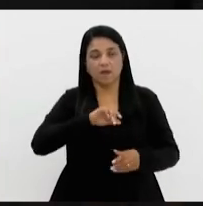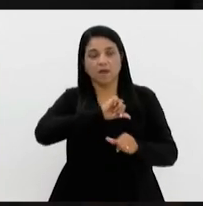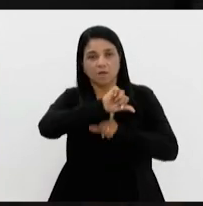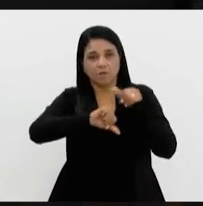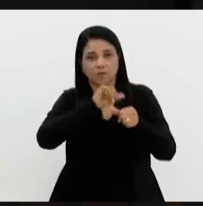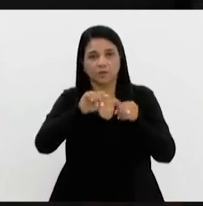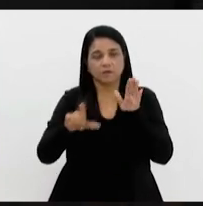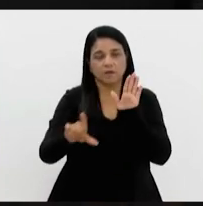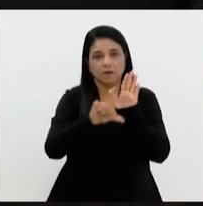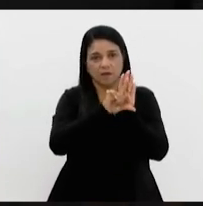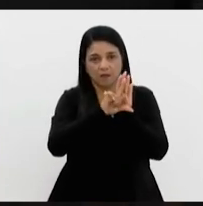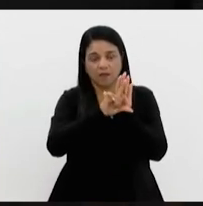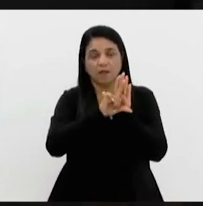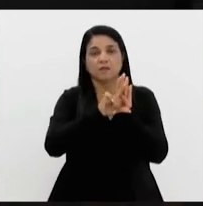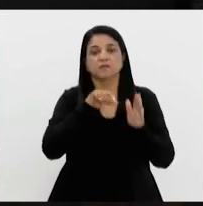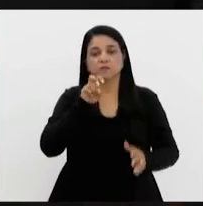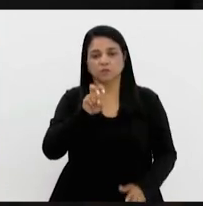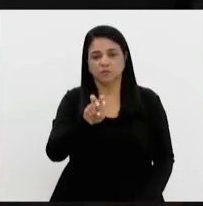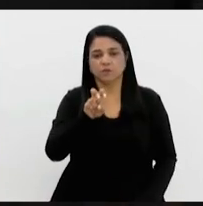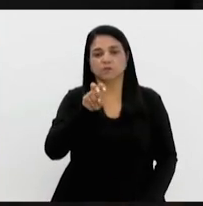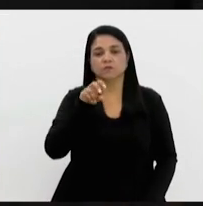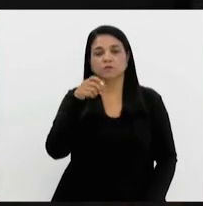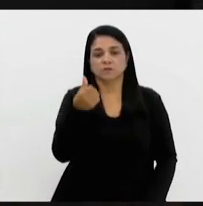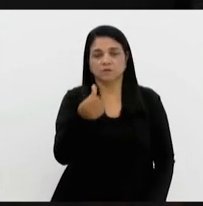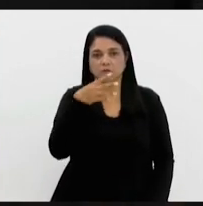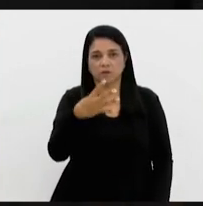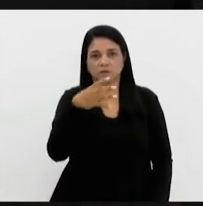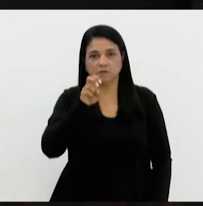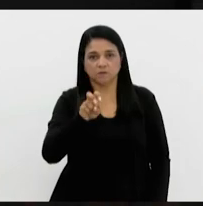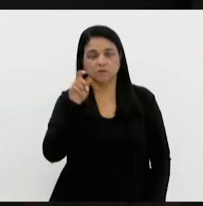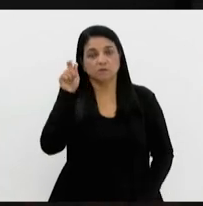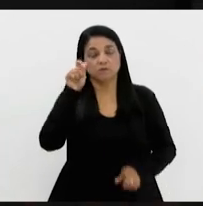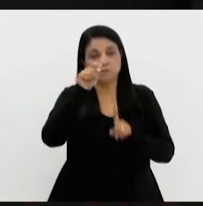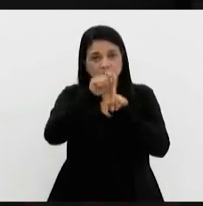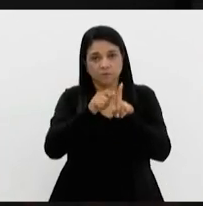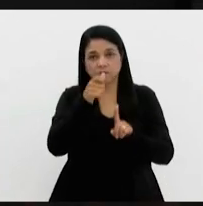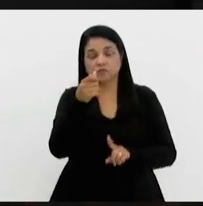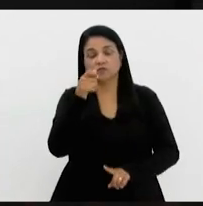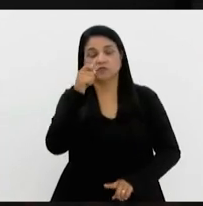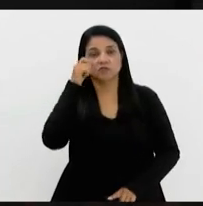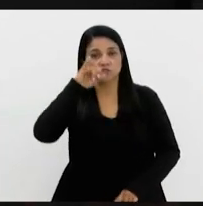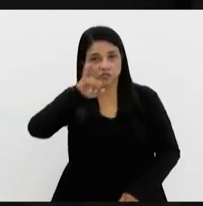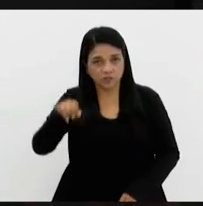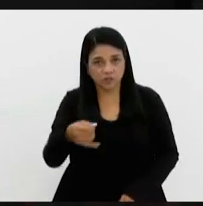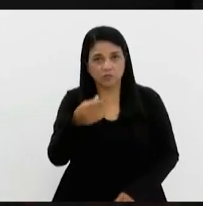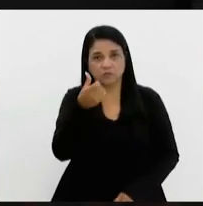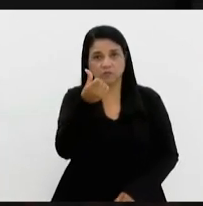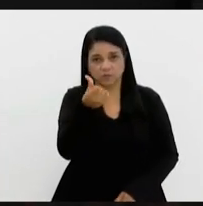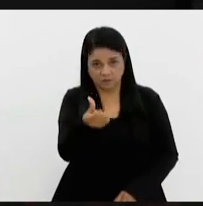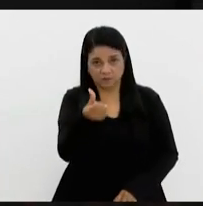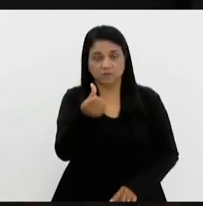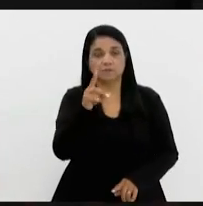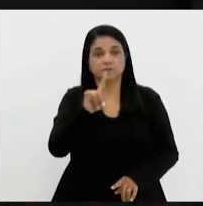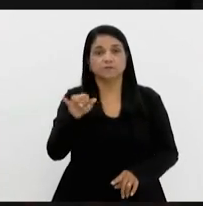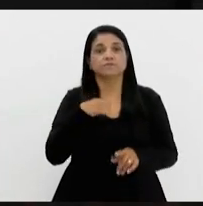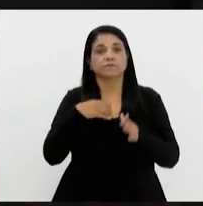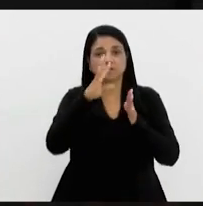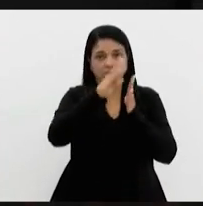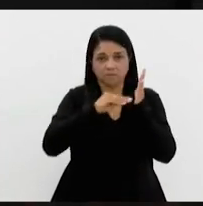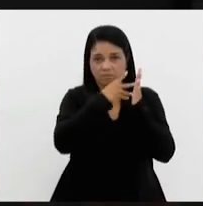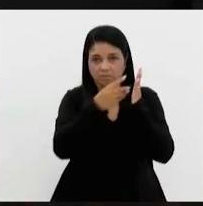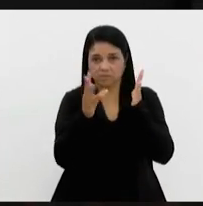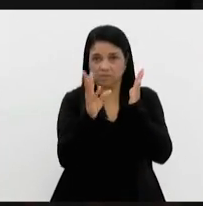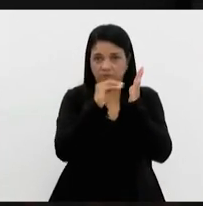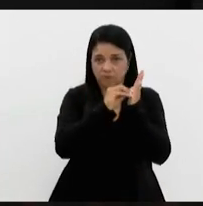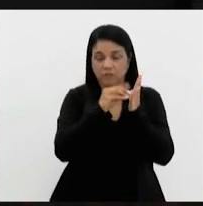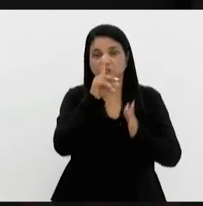o anexo da lei número 5.645, de 6 de janeiro de 2010, para incluir no calendário oficial do Estado do Rio de Janeiro o Dia Estadual